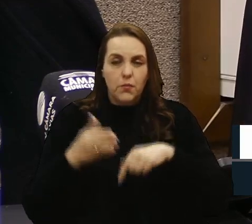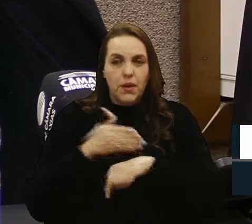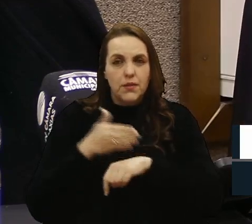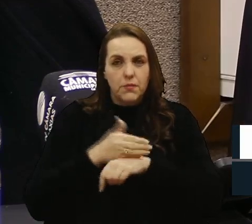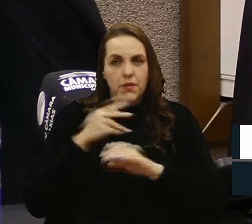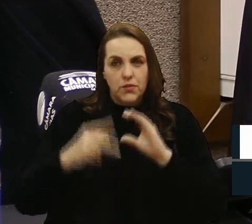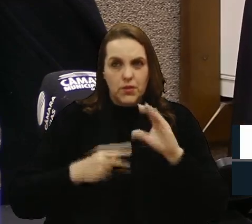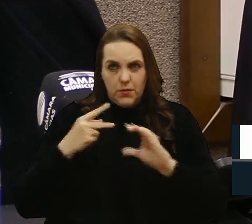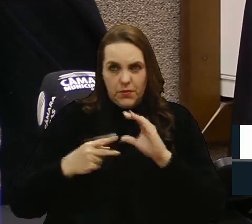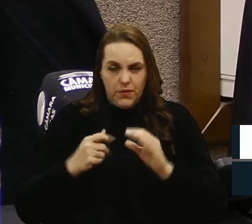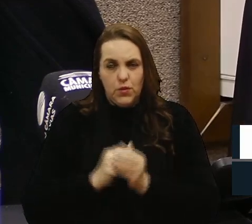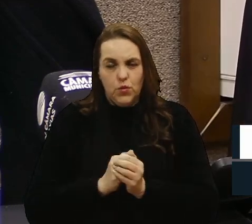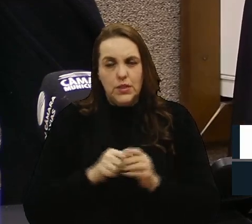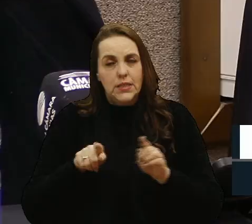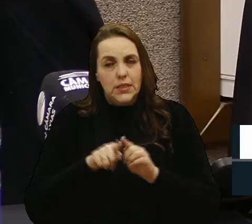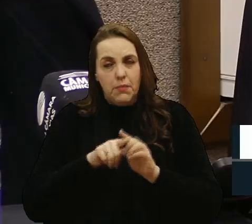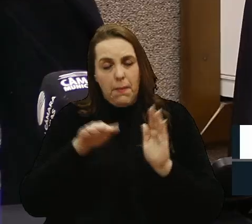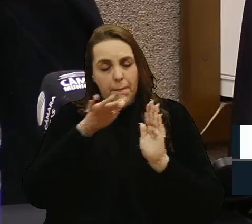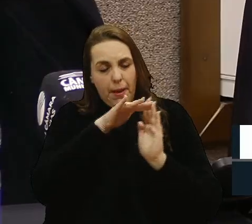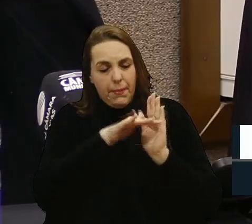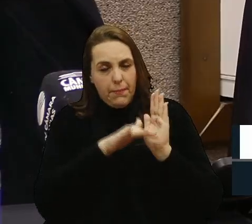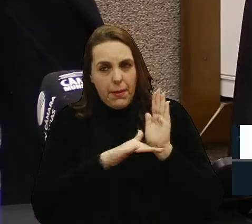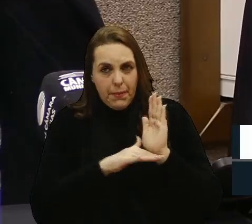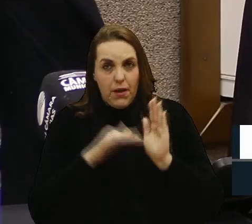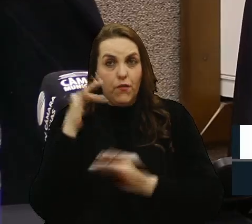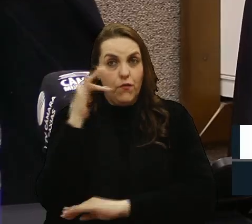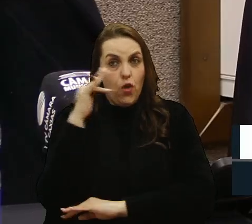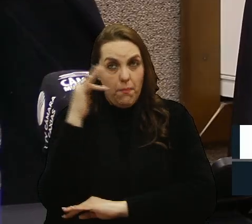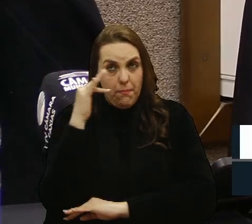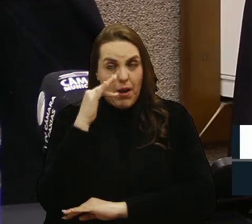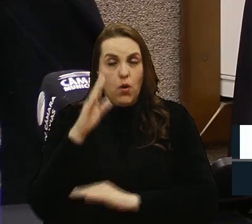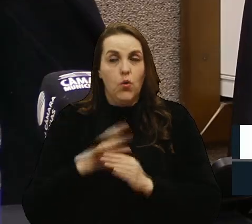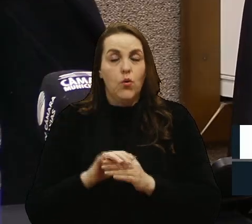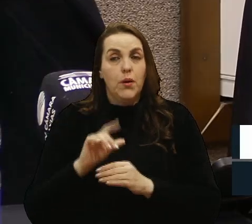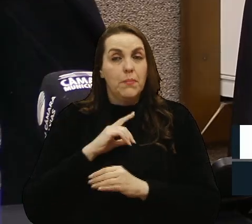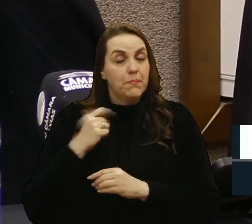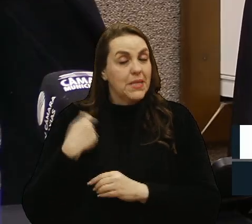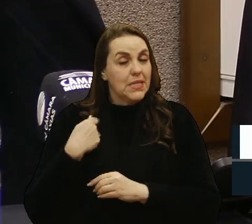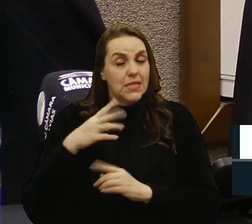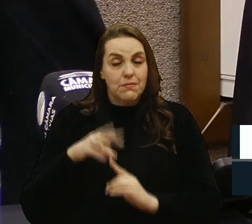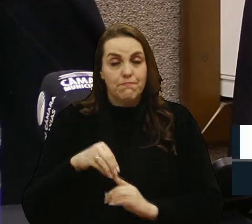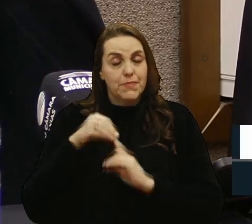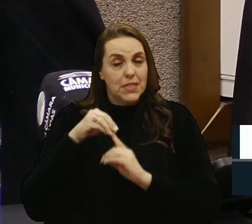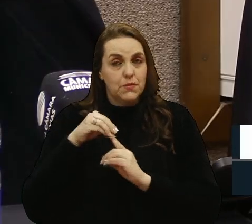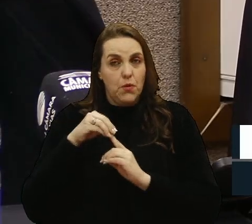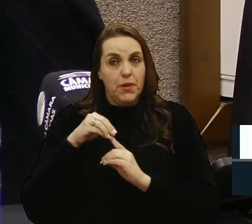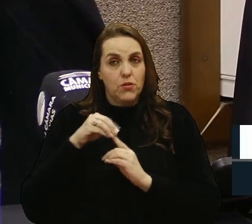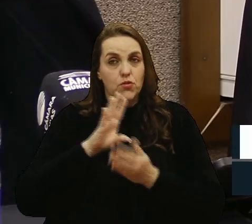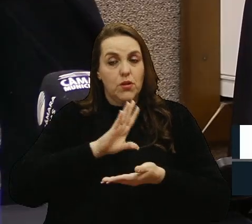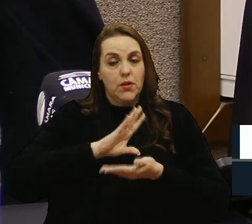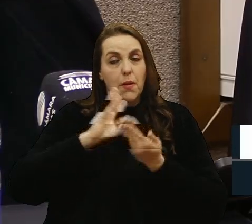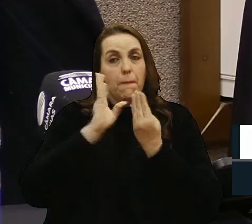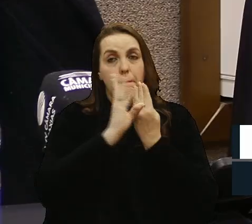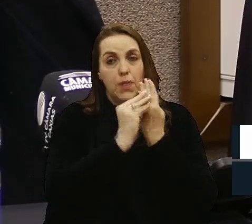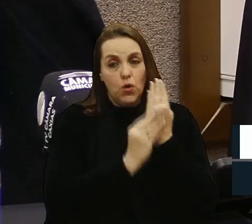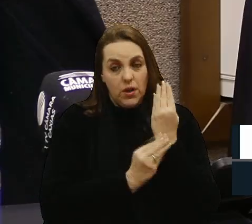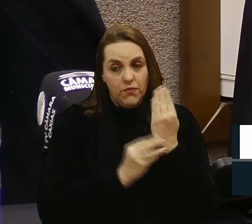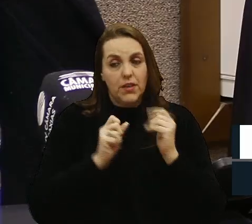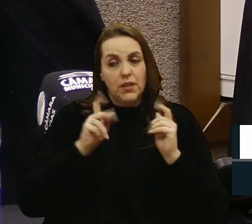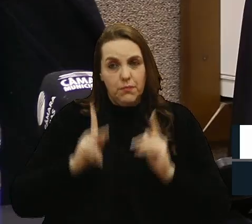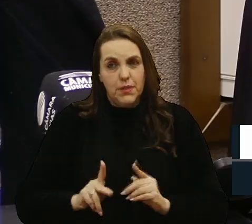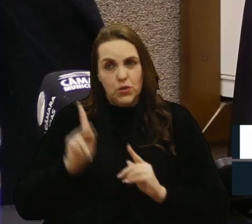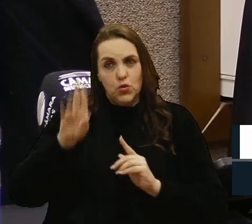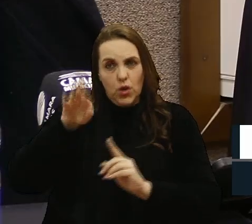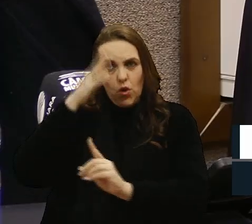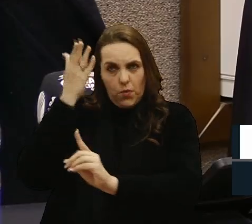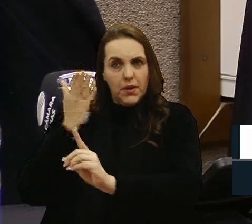observadas as demais formalidades regimentais, deverá vir acompanhada com o requisito essencial de circunstanciada biografia da pessoa que deseja